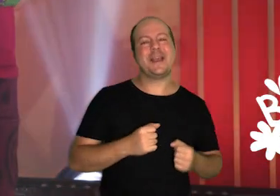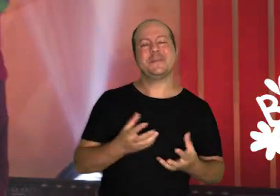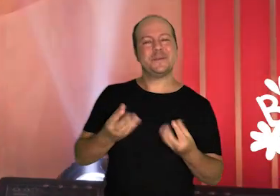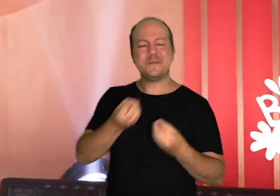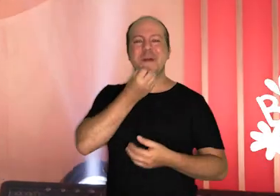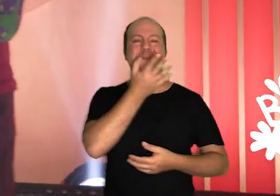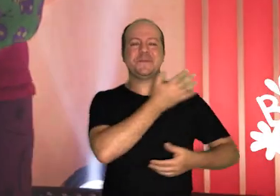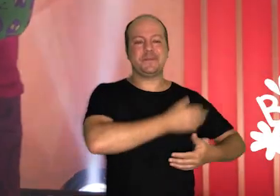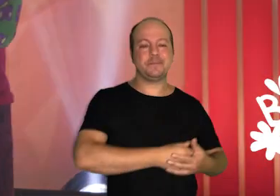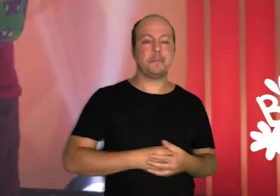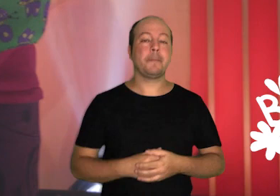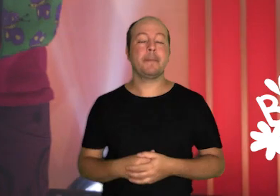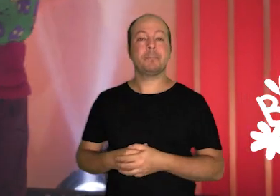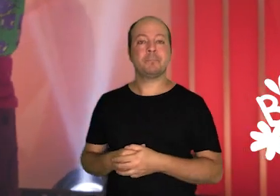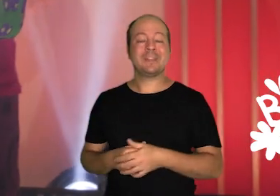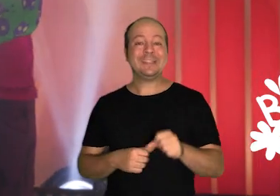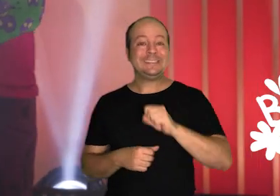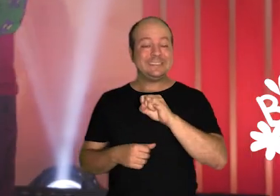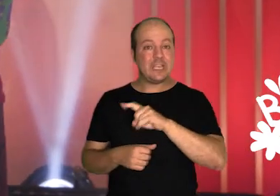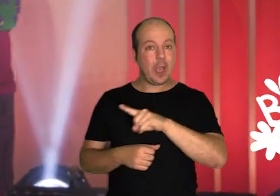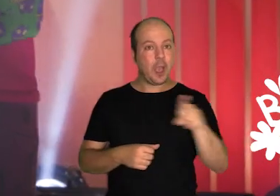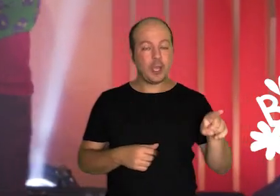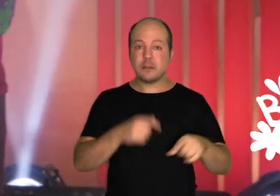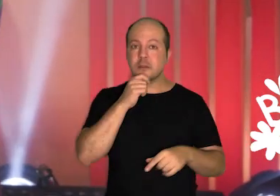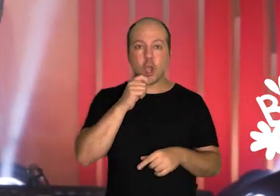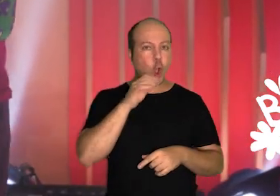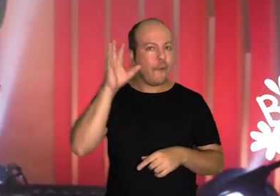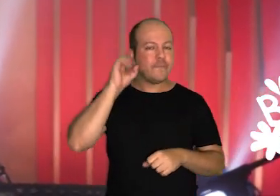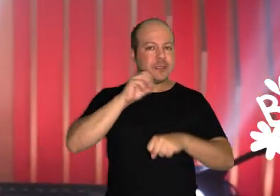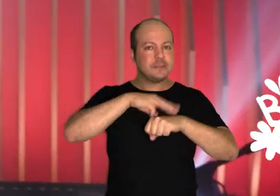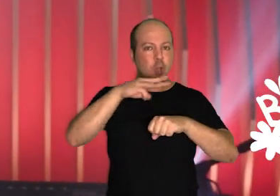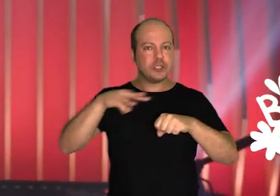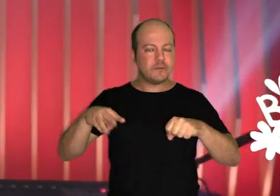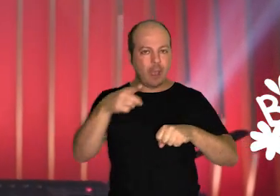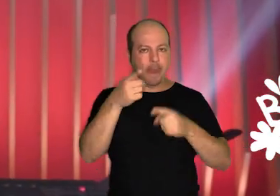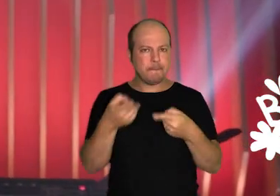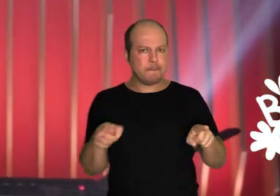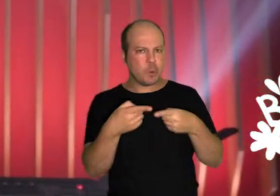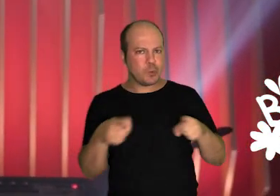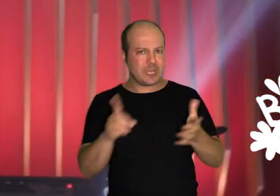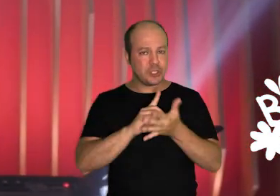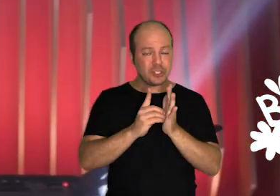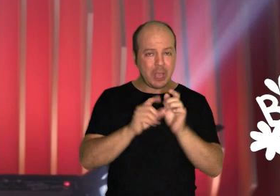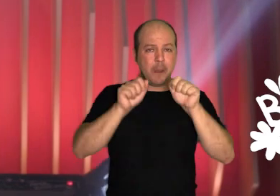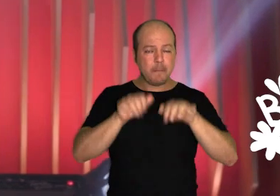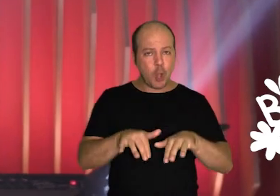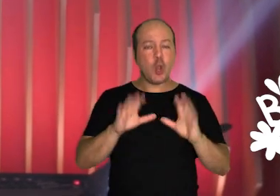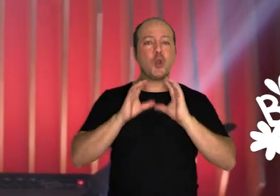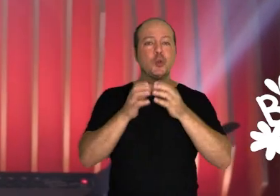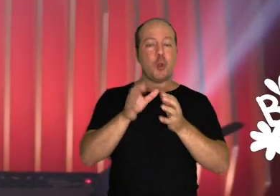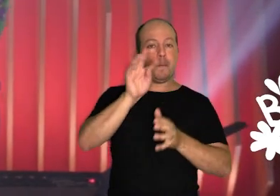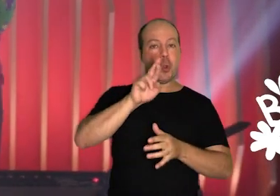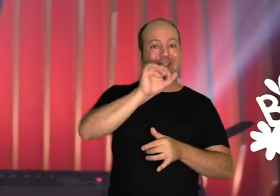Muito bem! E se você ainda não ouviu a gente lá no Spotify, nas plataformas digitais, é só digitar lá, Grupo Tri